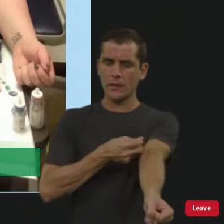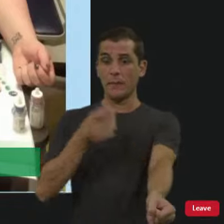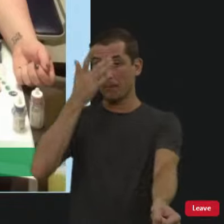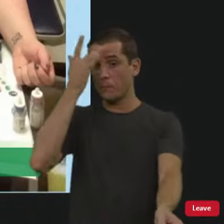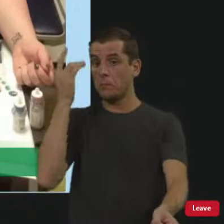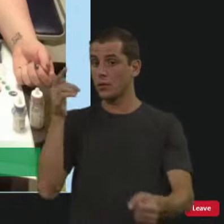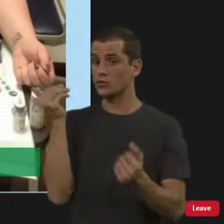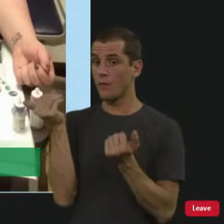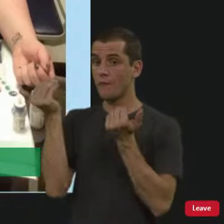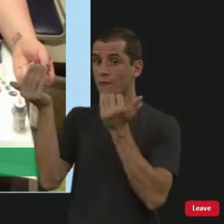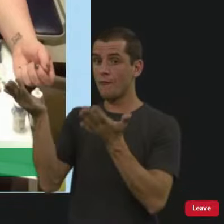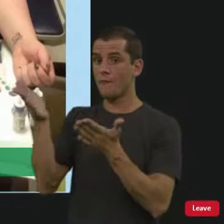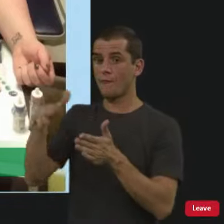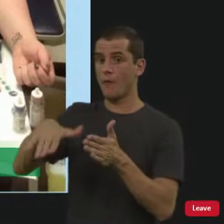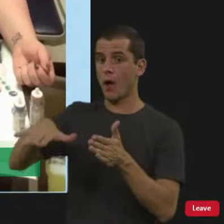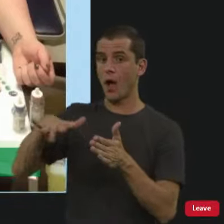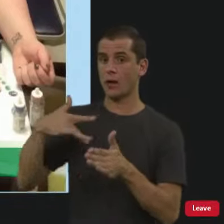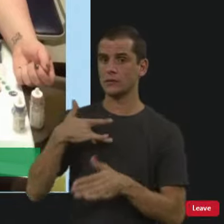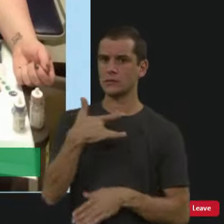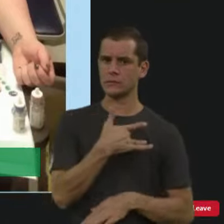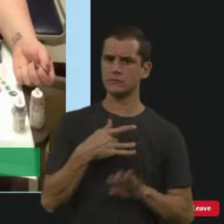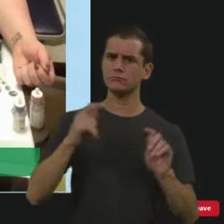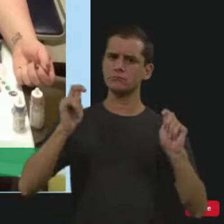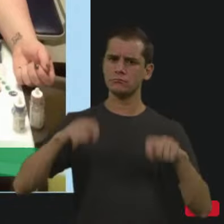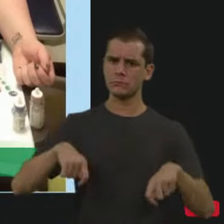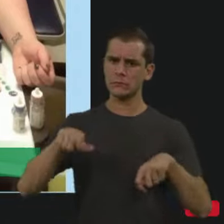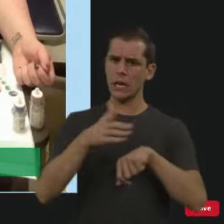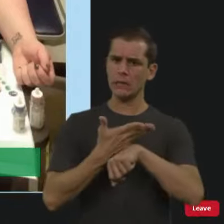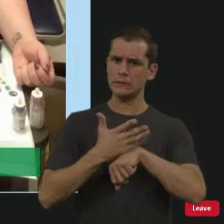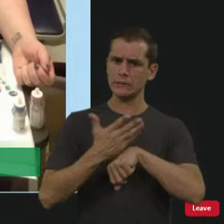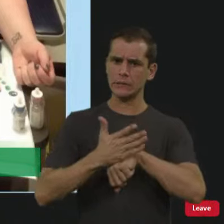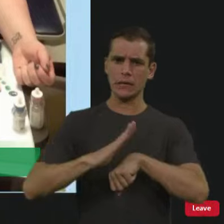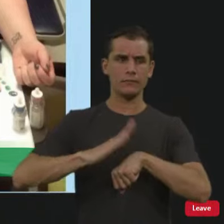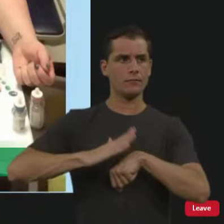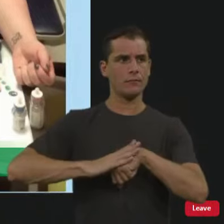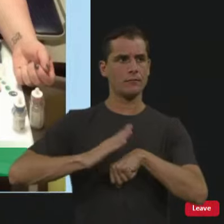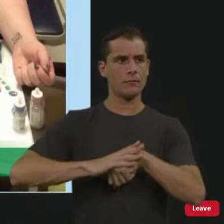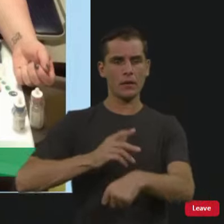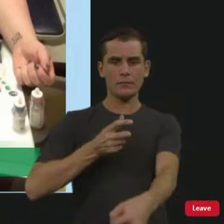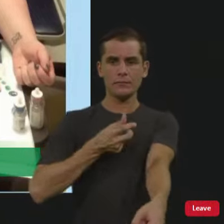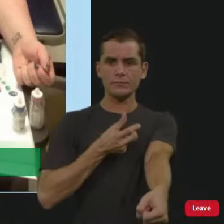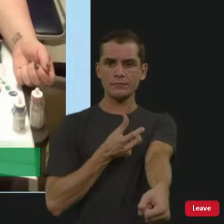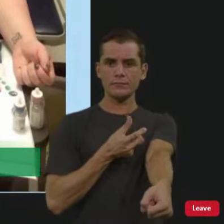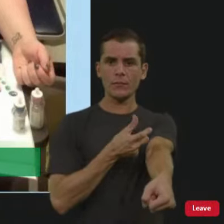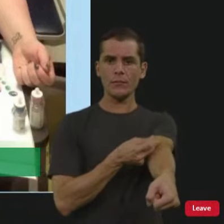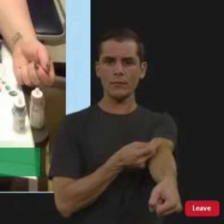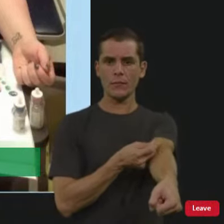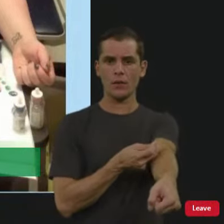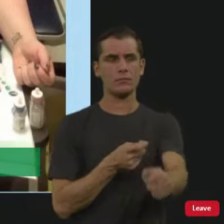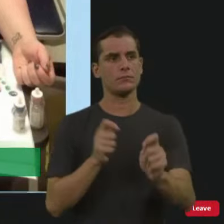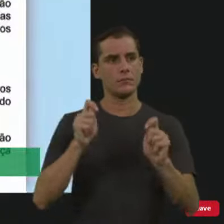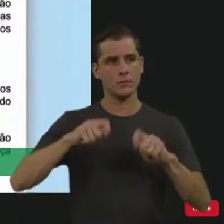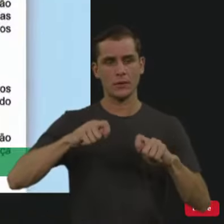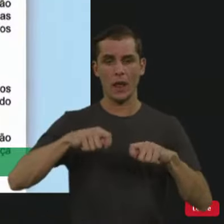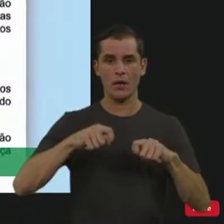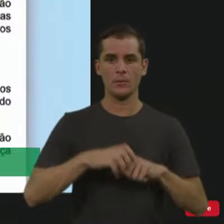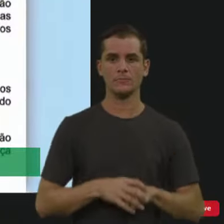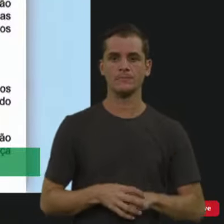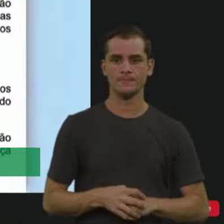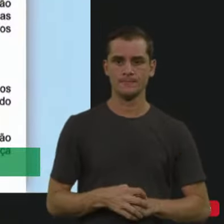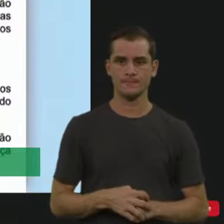saúde pode, sim, fazer um treinamento e aprender a aplicação, como é que é feita, né?